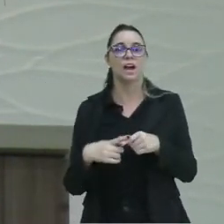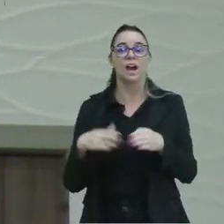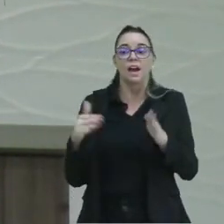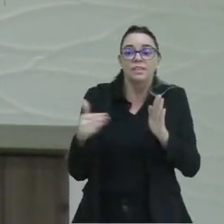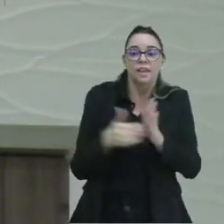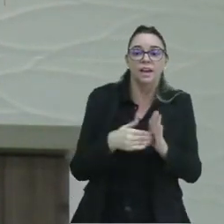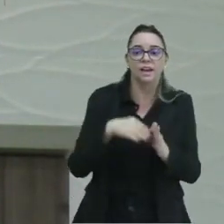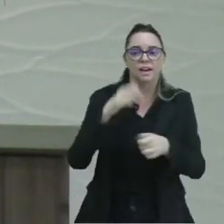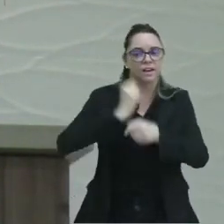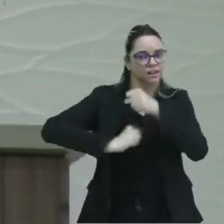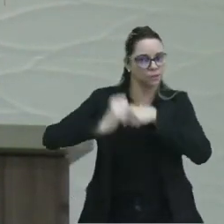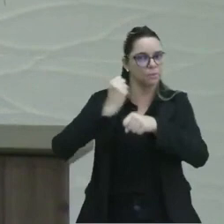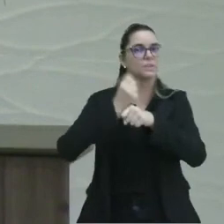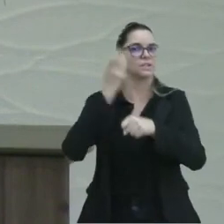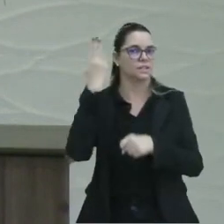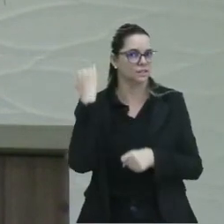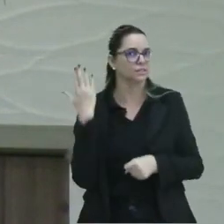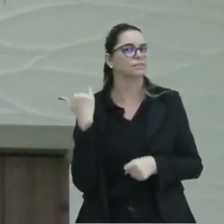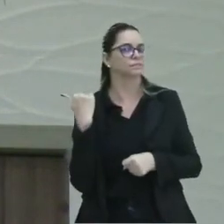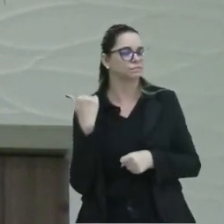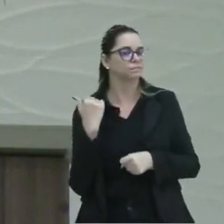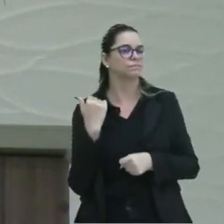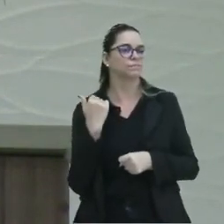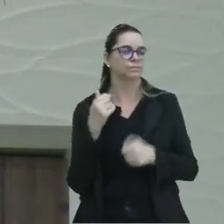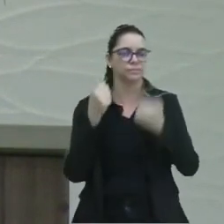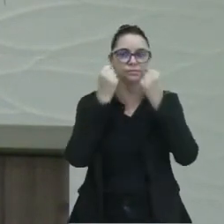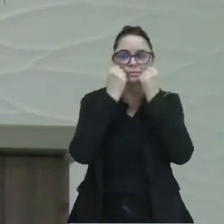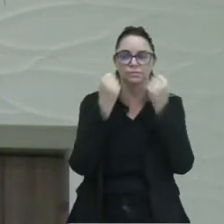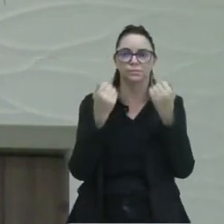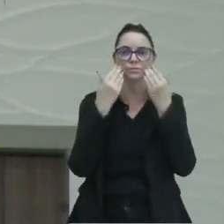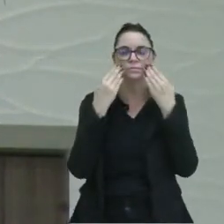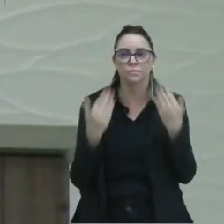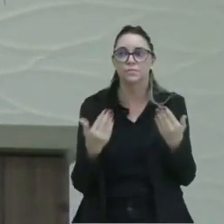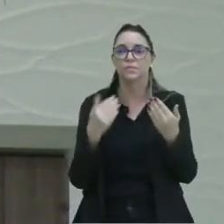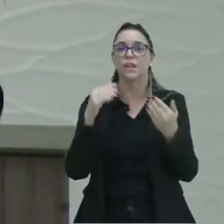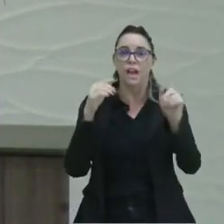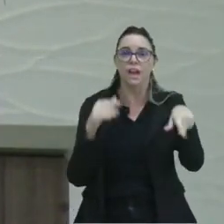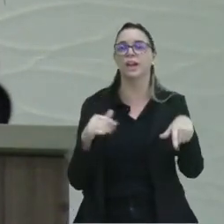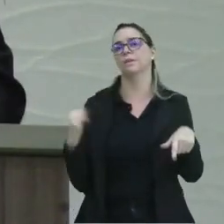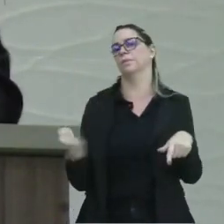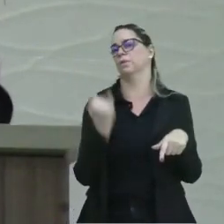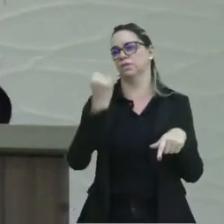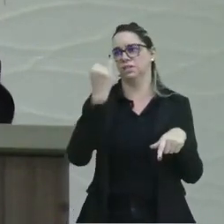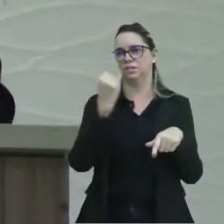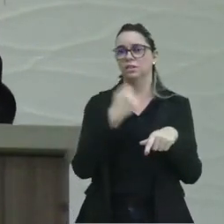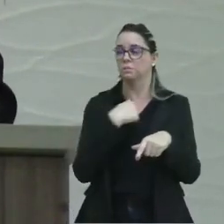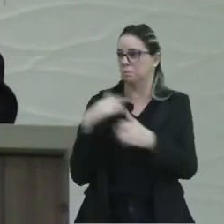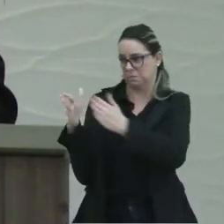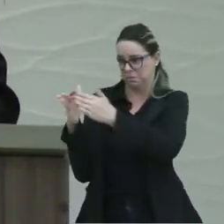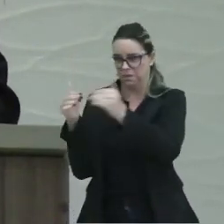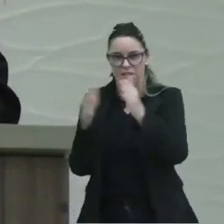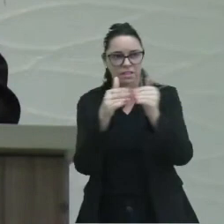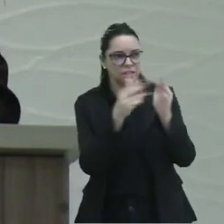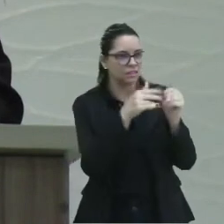passado. E a audiência pública é importante, sim. Eu peço aos vereadores que pensem direitinho,